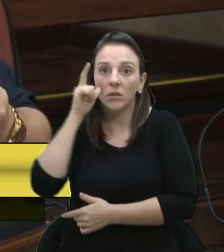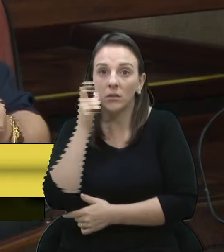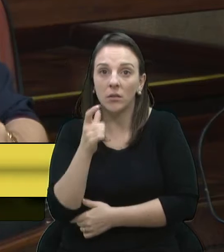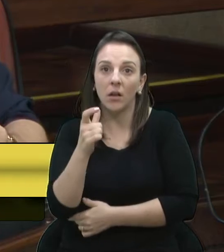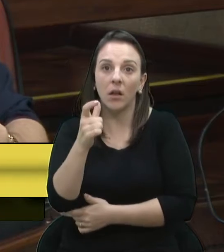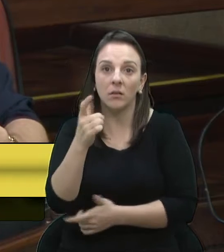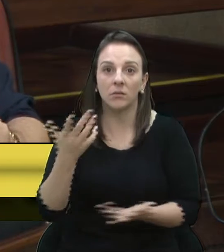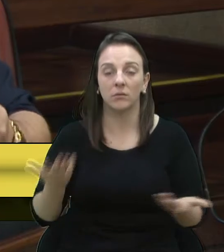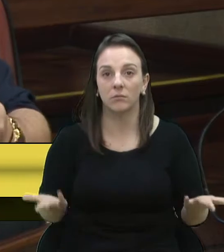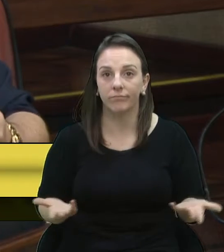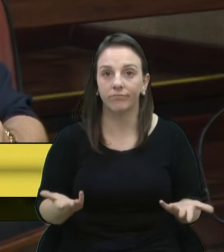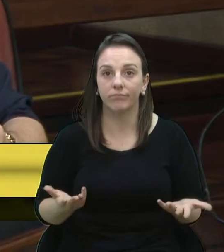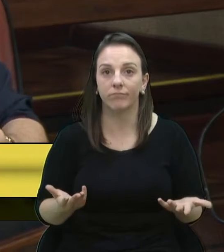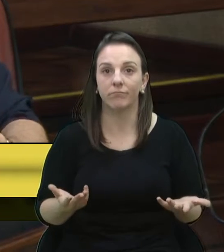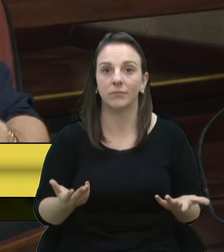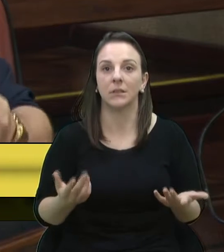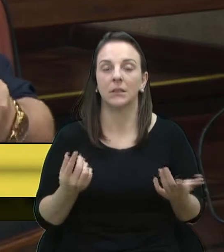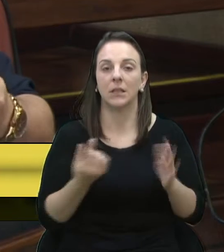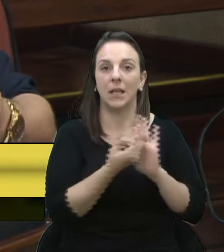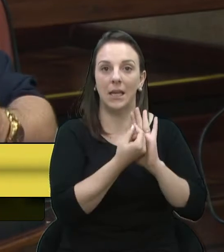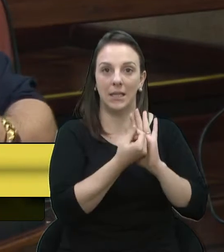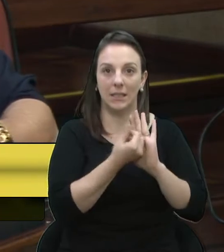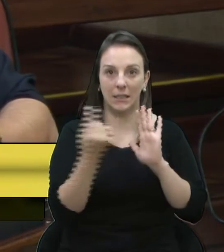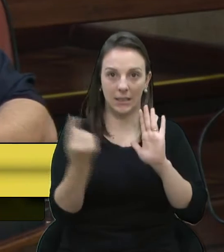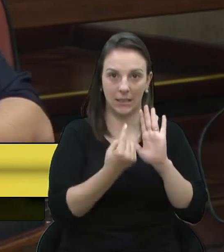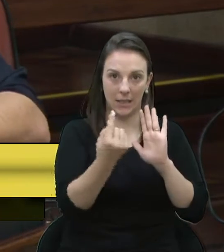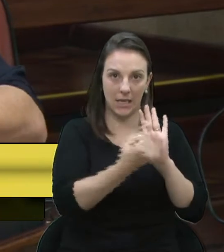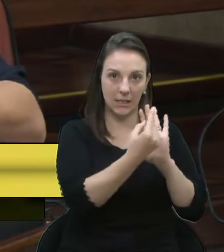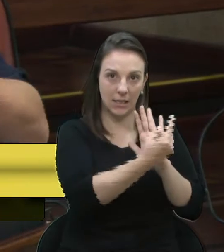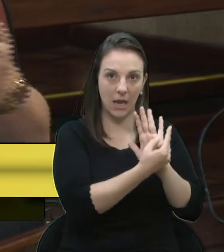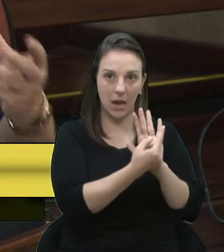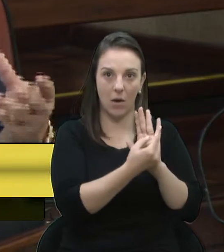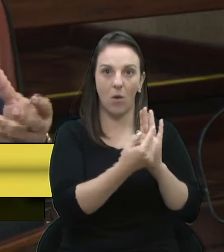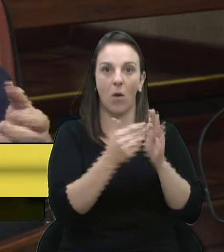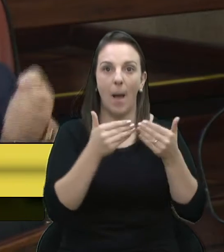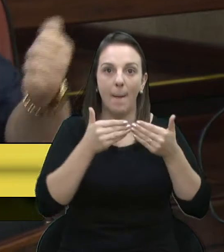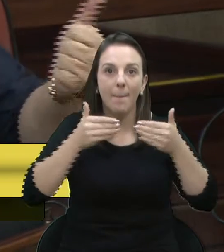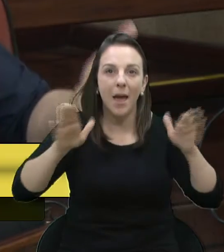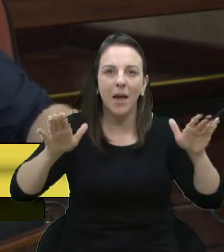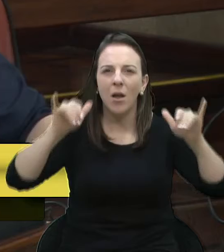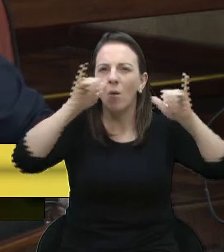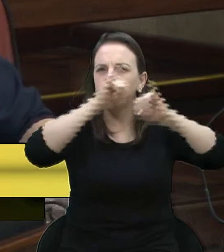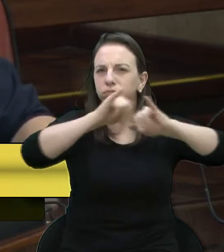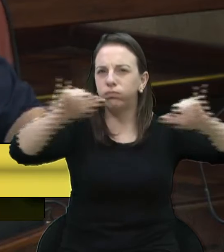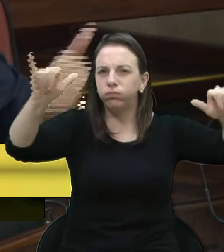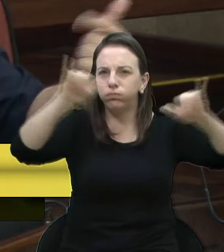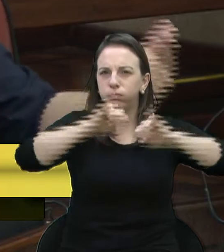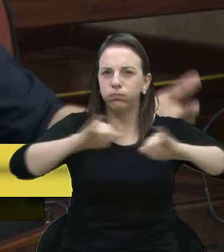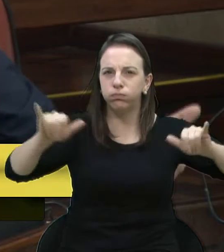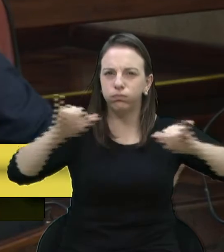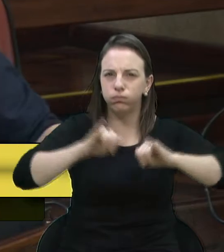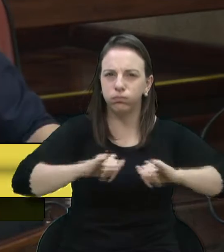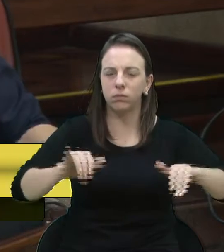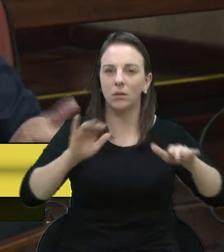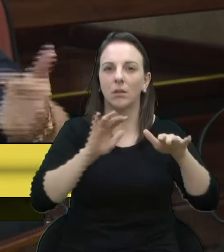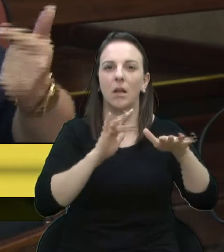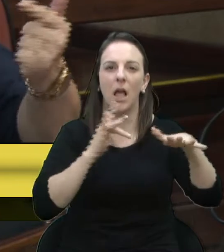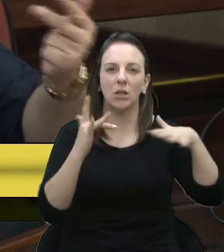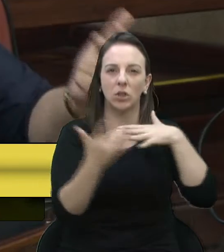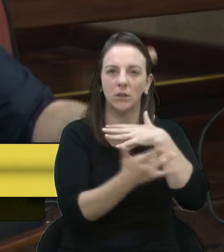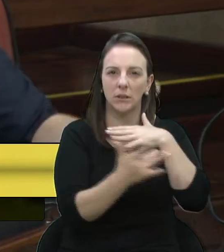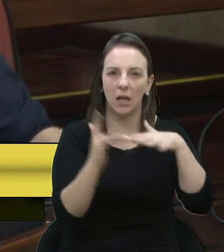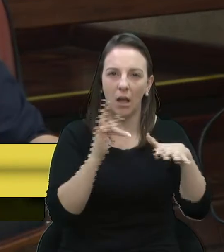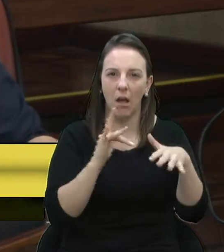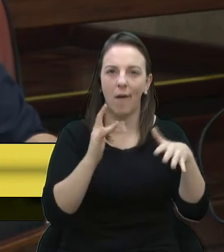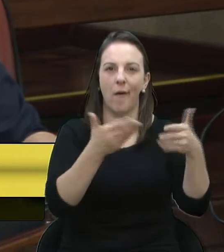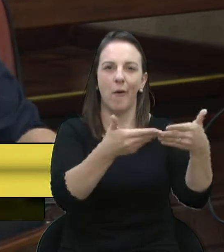A licitação ela foi aberta, ela foi divulgada amplamente em redes sociais, em fórum, em